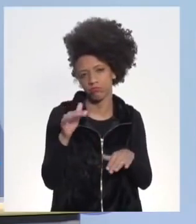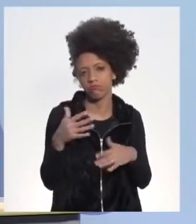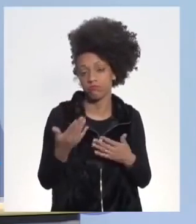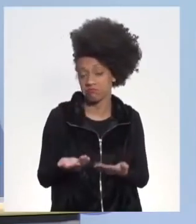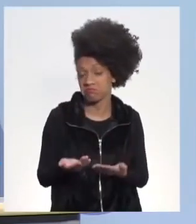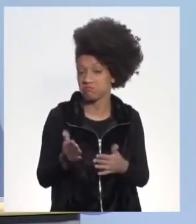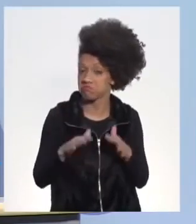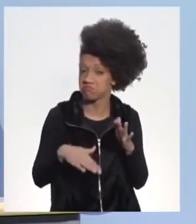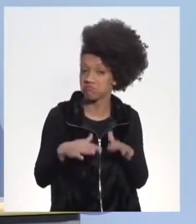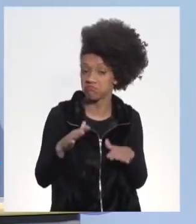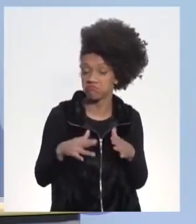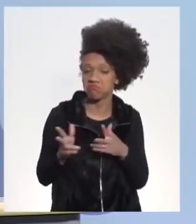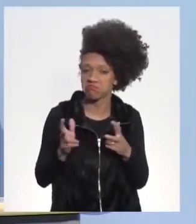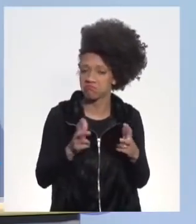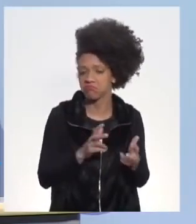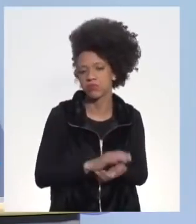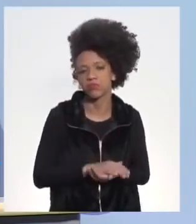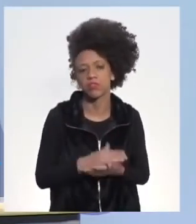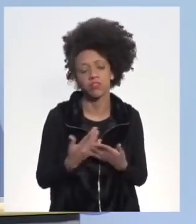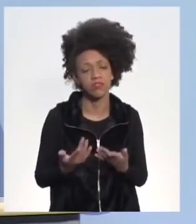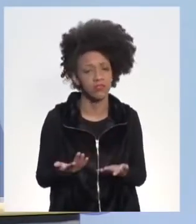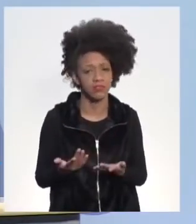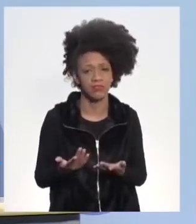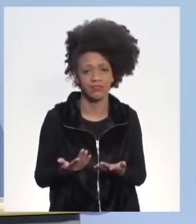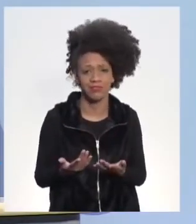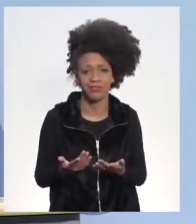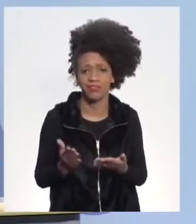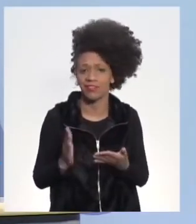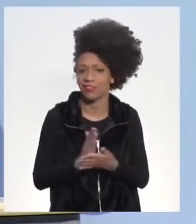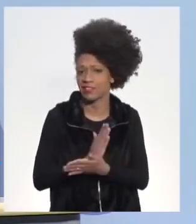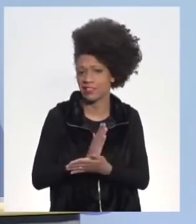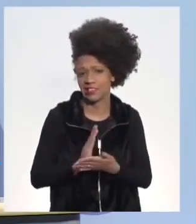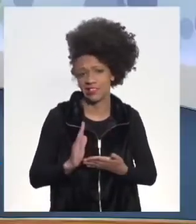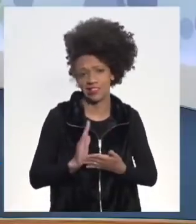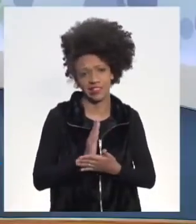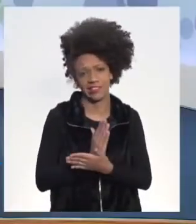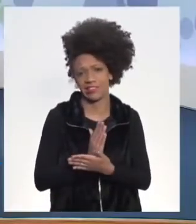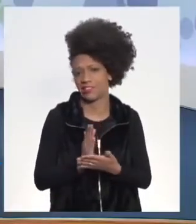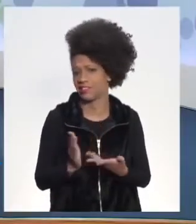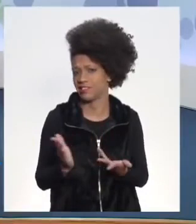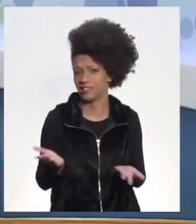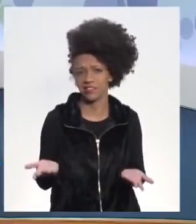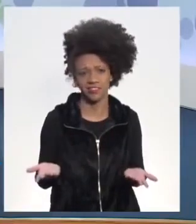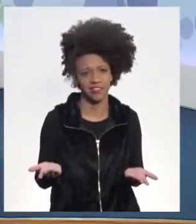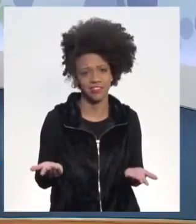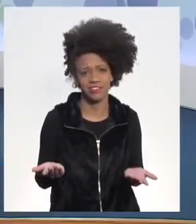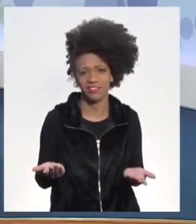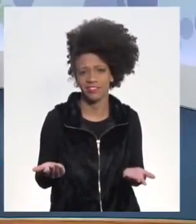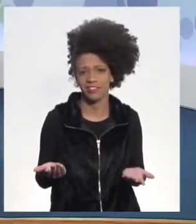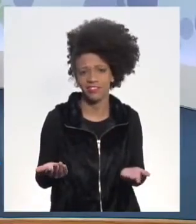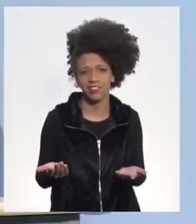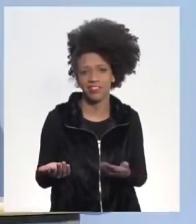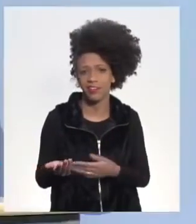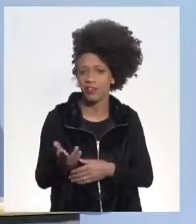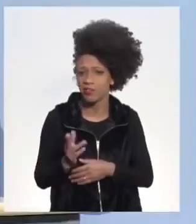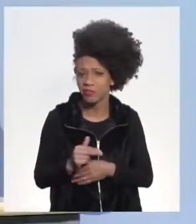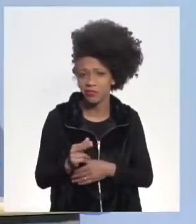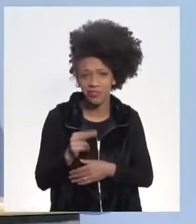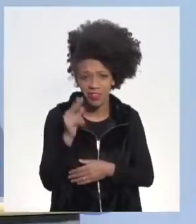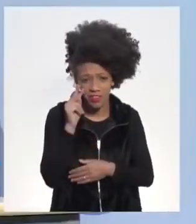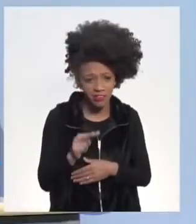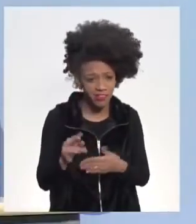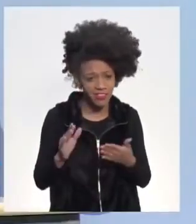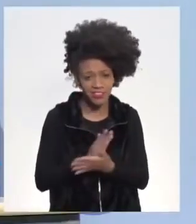essa impressão. Então, tipo assim, mano, ficou divididaço, velho. Olha, eu nunca vi tanta